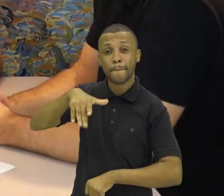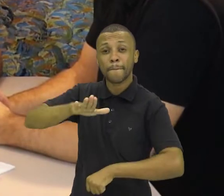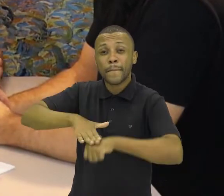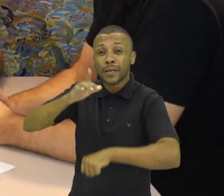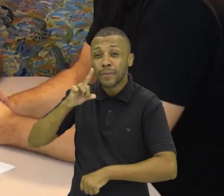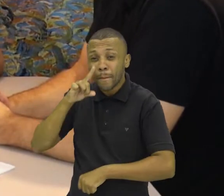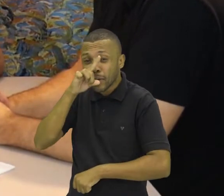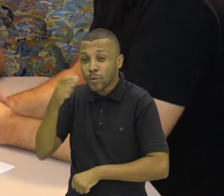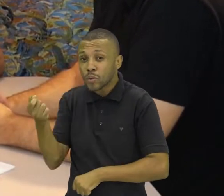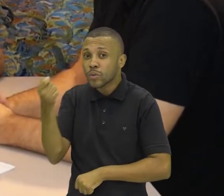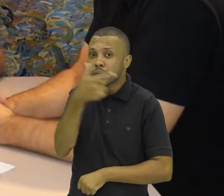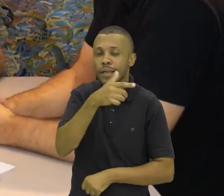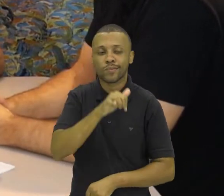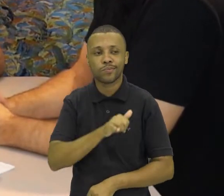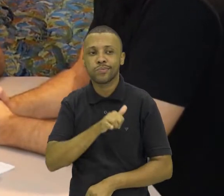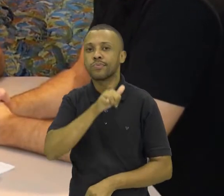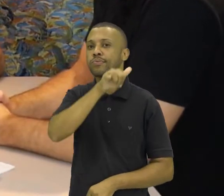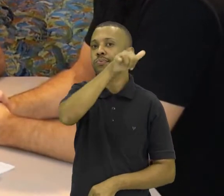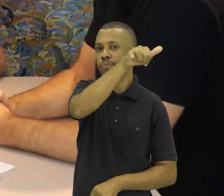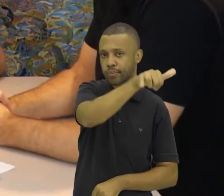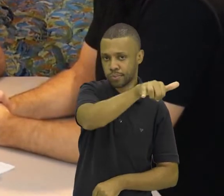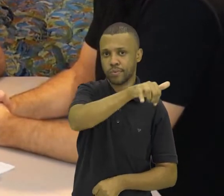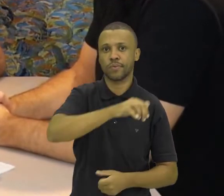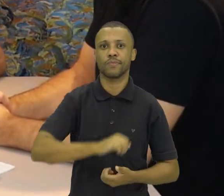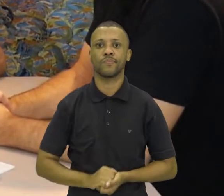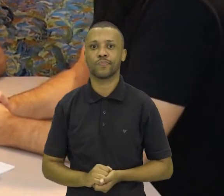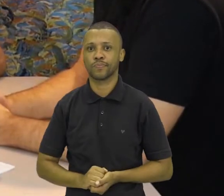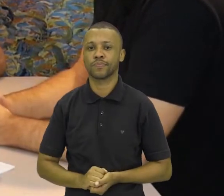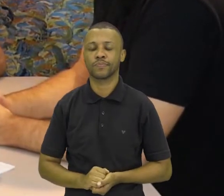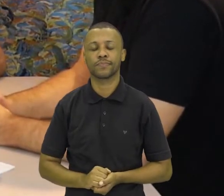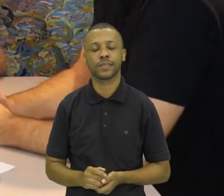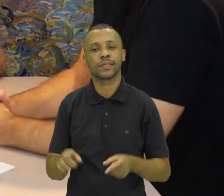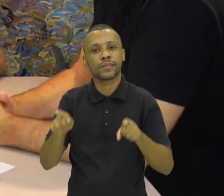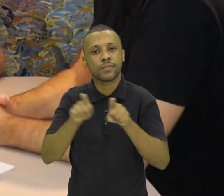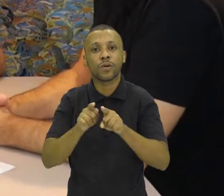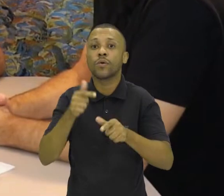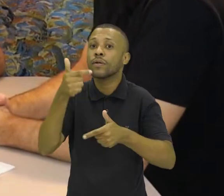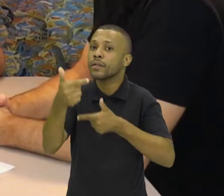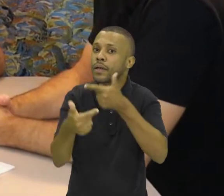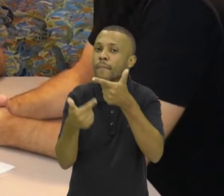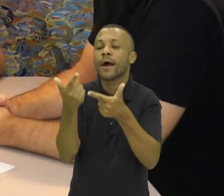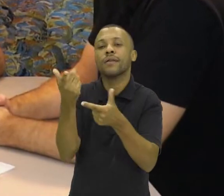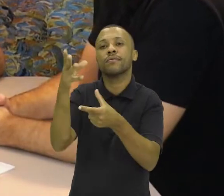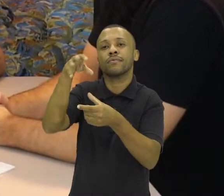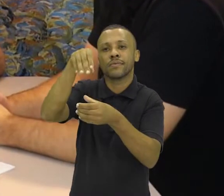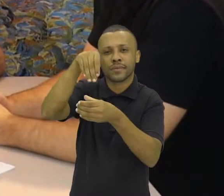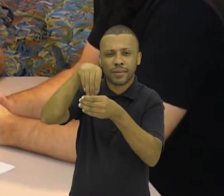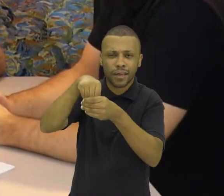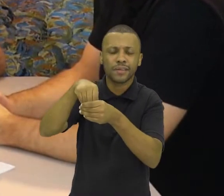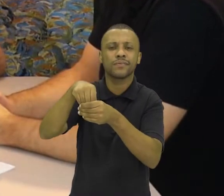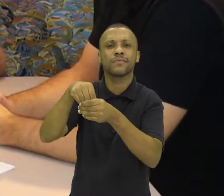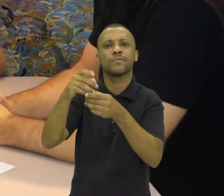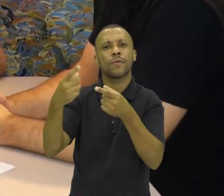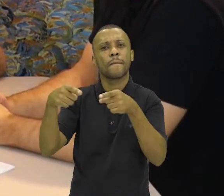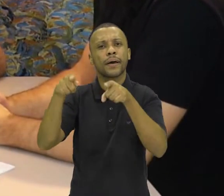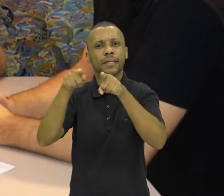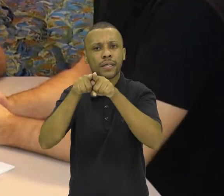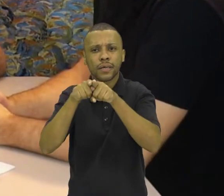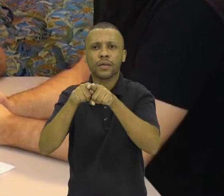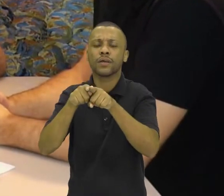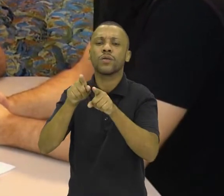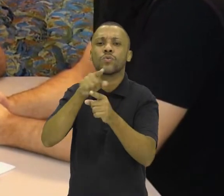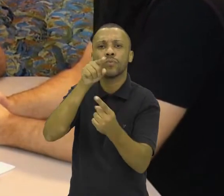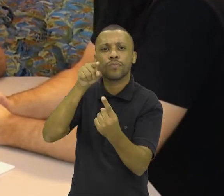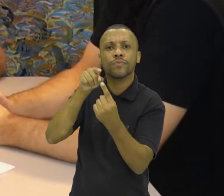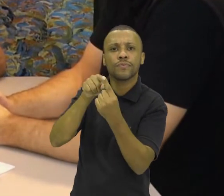estatisticamente, do que pegar um avião. Então, assim, quando a gente tem a oportunidade, a gente fala, é um trabalho de formiguinha, né? Esse trabalho de educação. Para